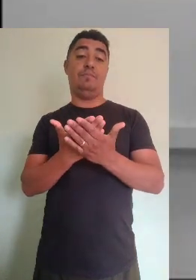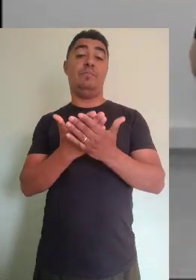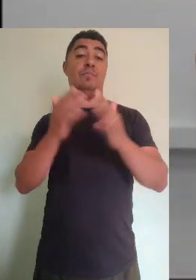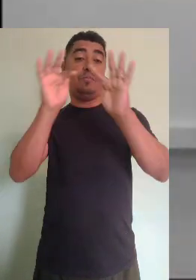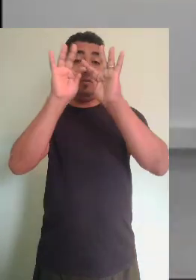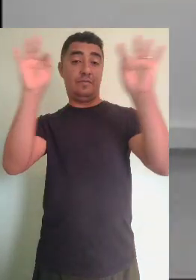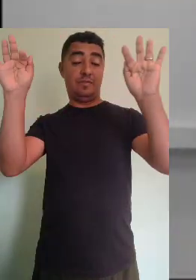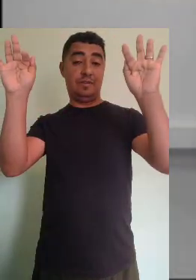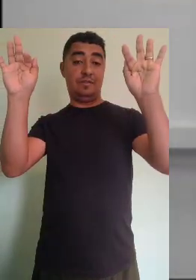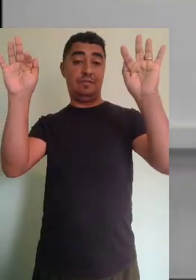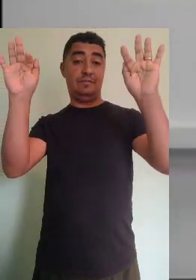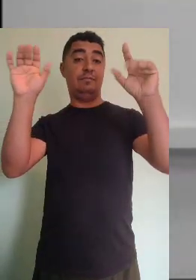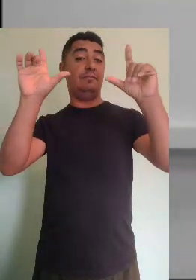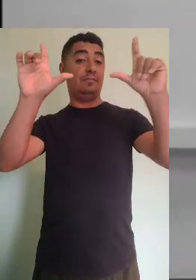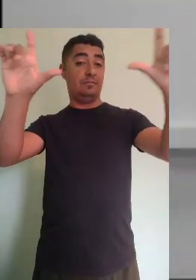aqui.